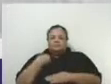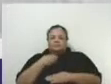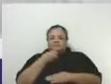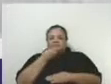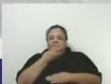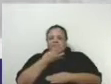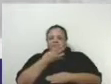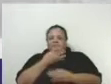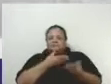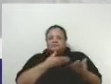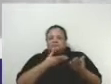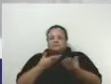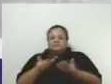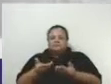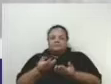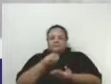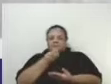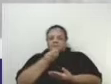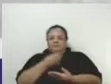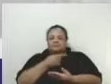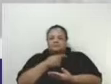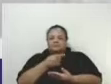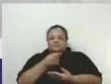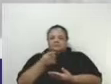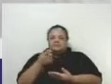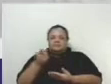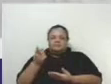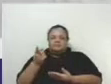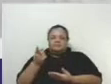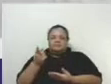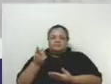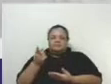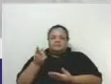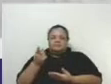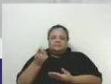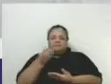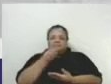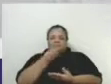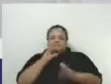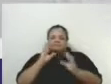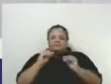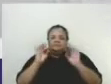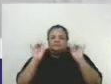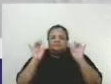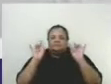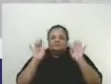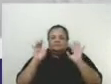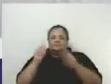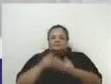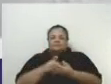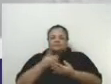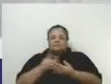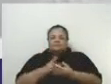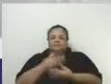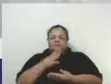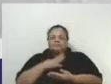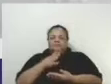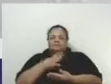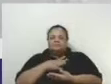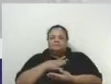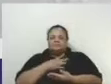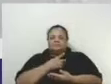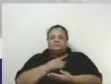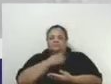bom tê-los aqui e meu boa noite sempre especial para a cidade de Botucatu, para as pessoas que agora nos